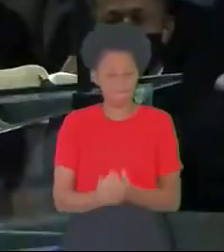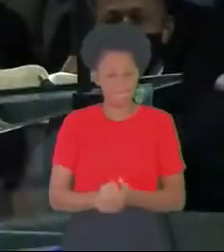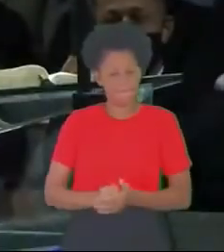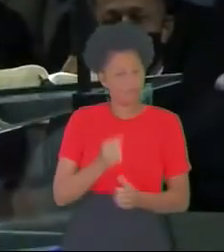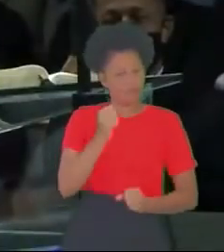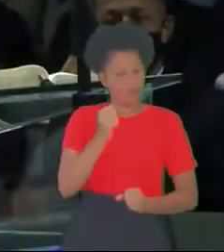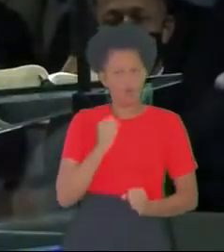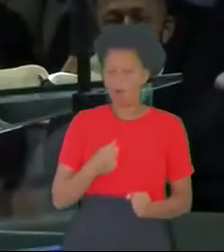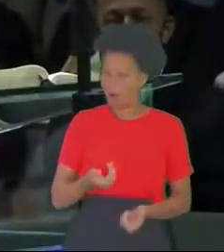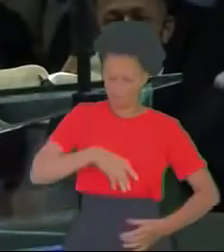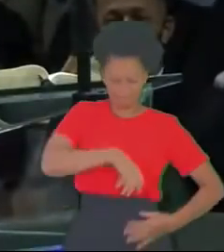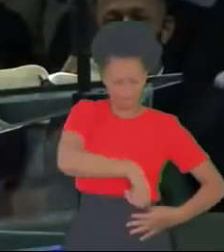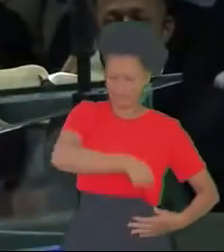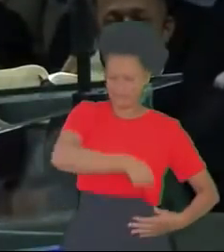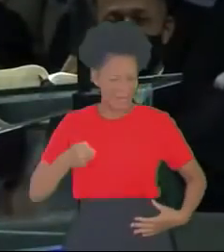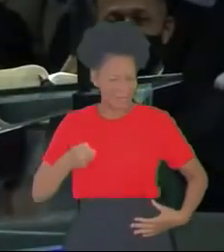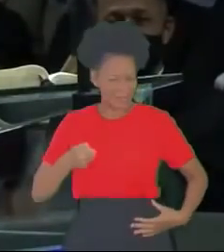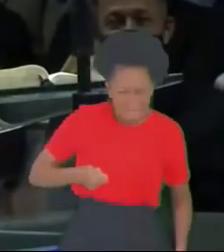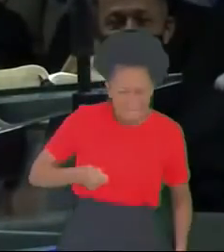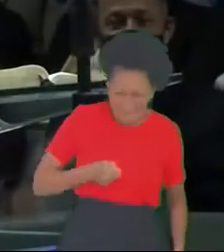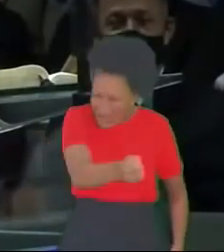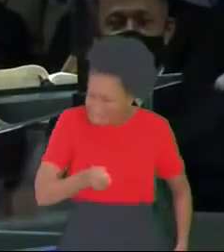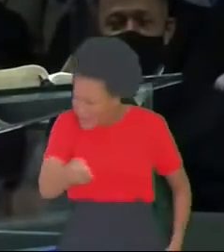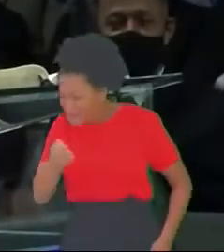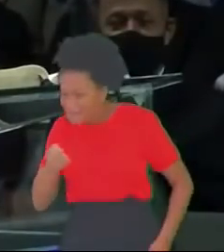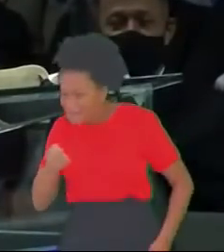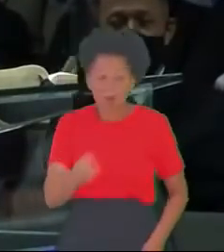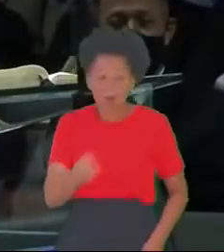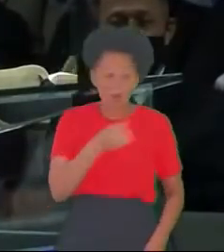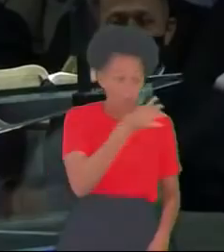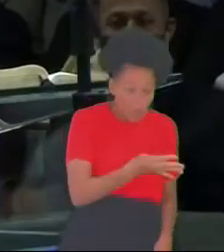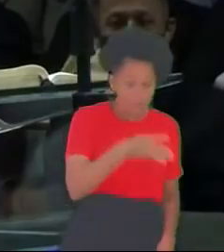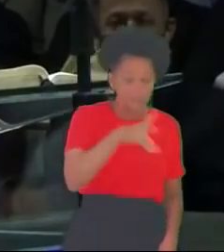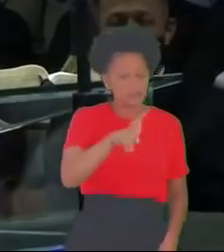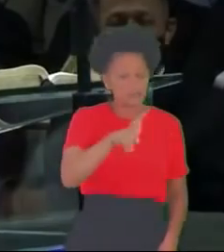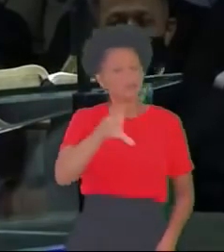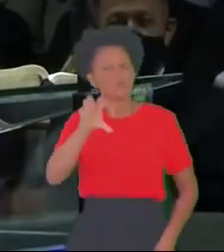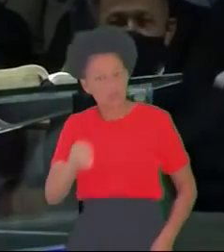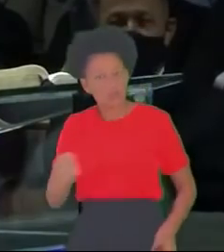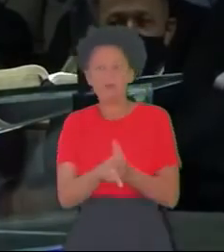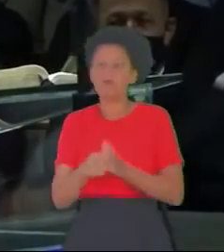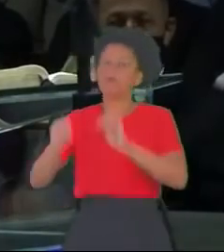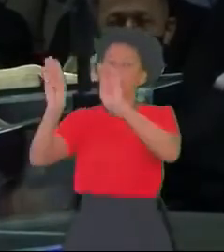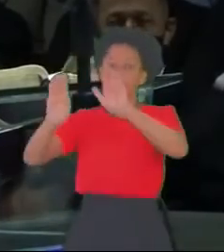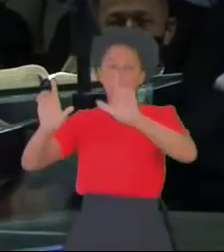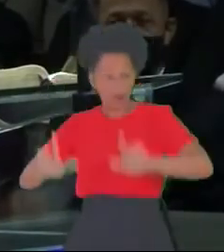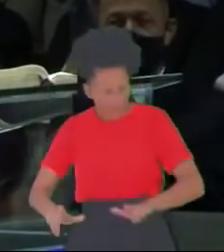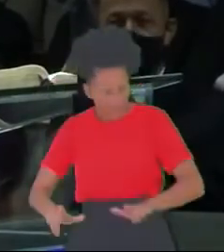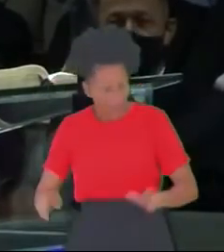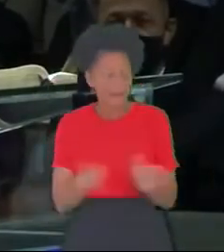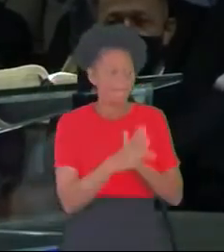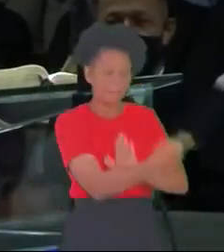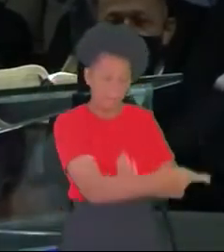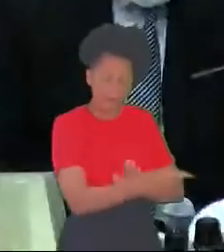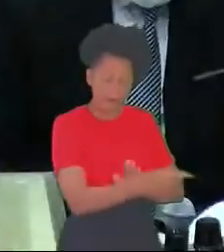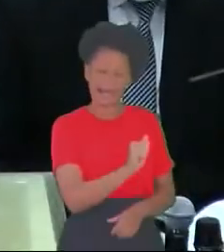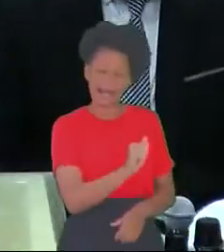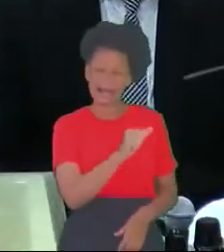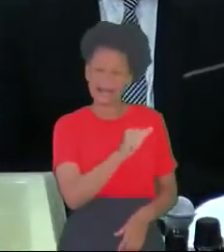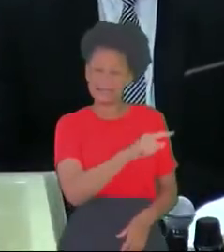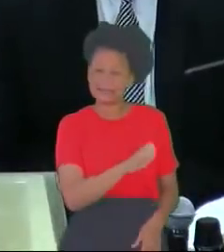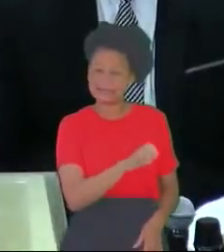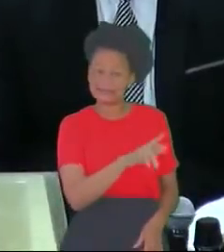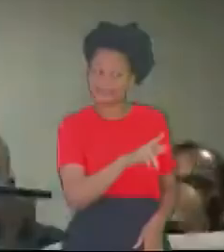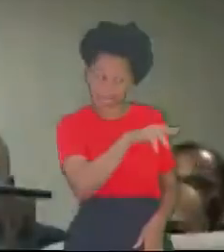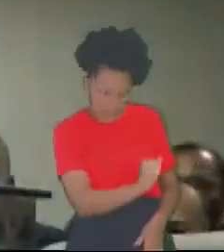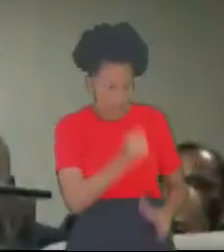o homem pega a espada e destrói 450 profetas de Baal e 400 profetas de Azera. No capítulo 18, o